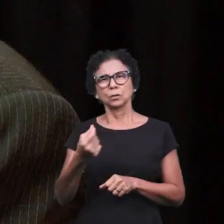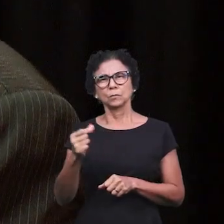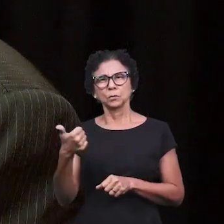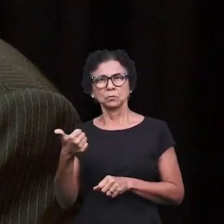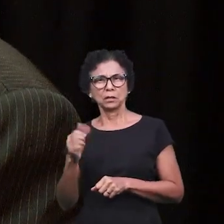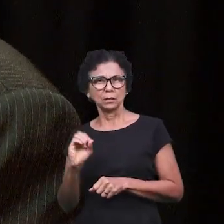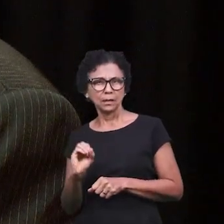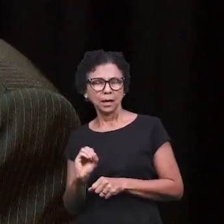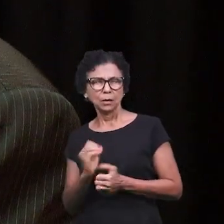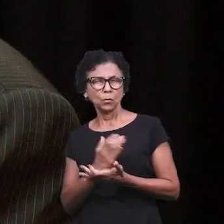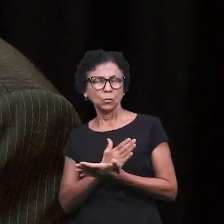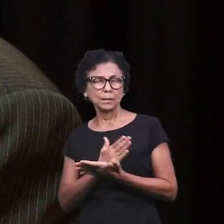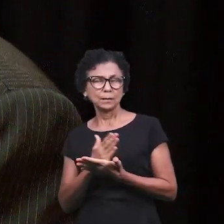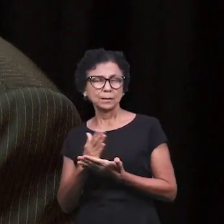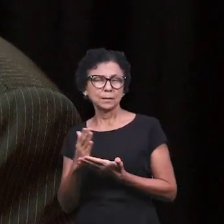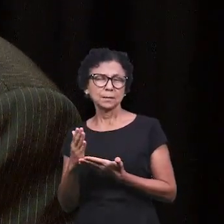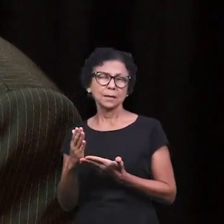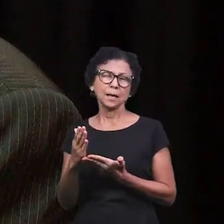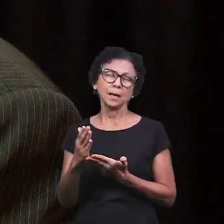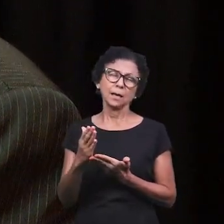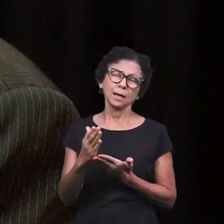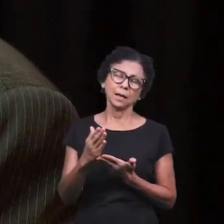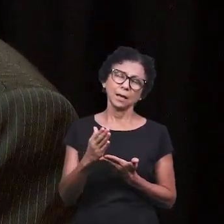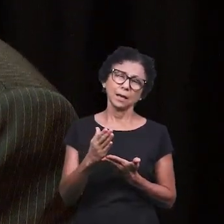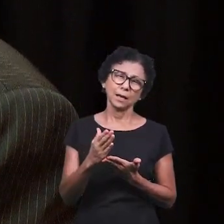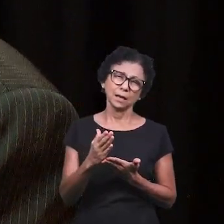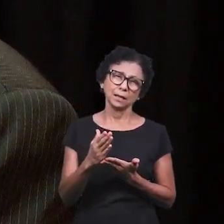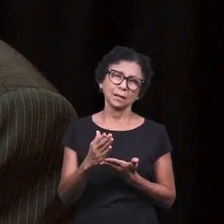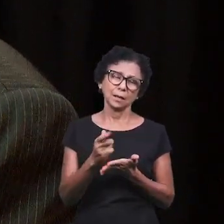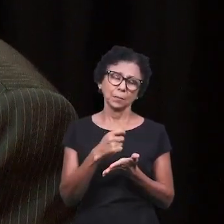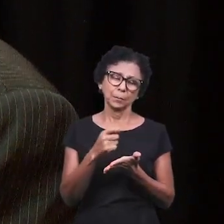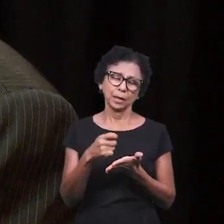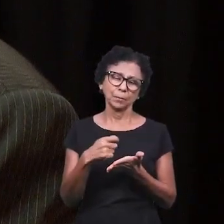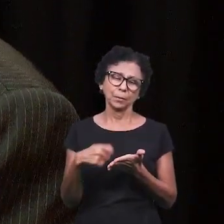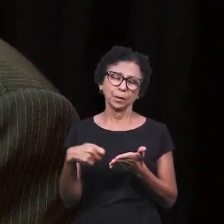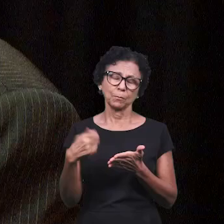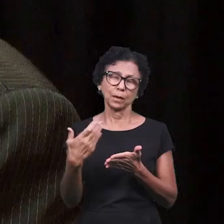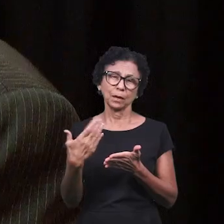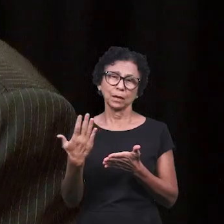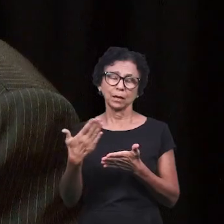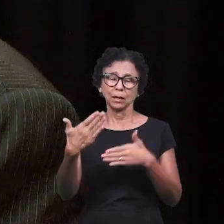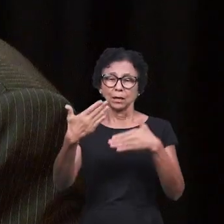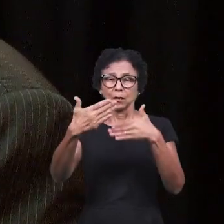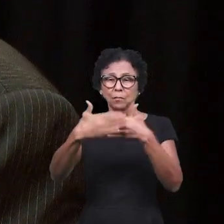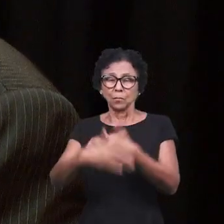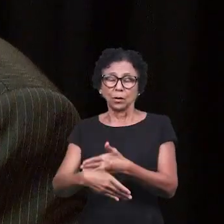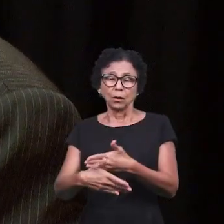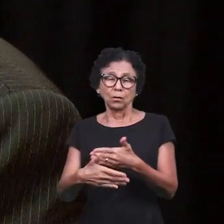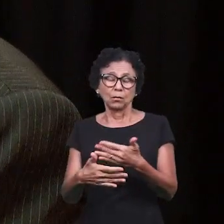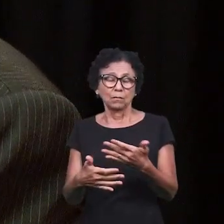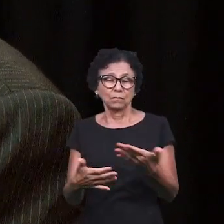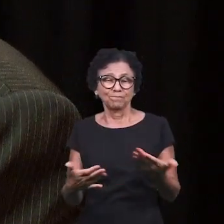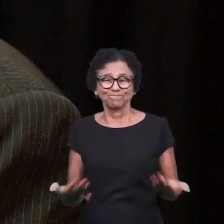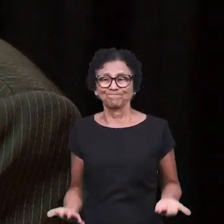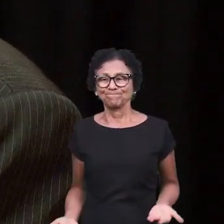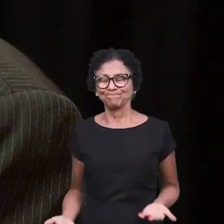ainda, mas foram os primeiros resultados, porque eu fazia as provas e, de fato, não tinha resultado nenhum, não tinha